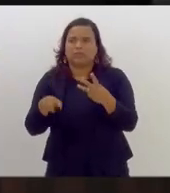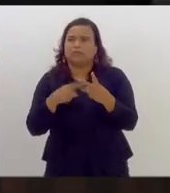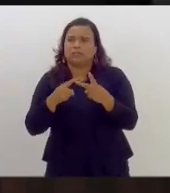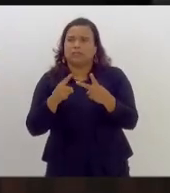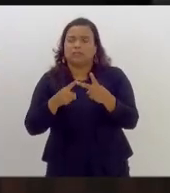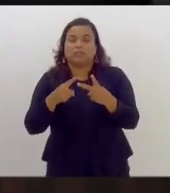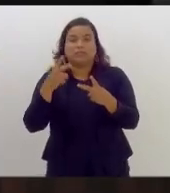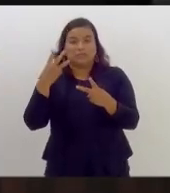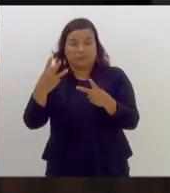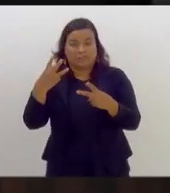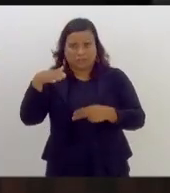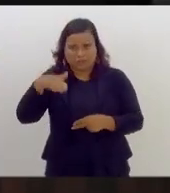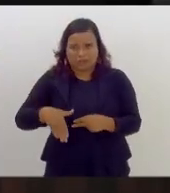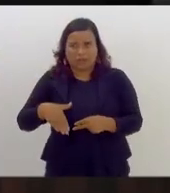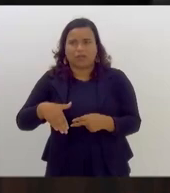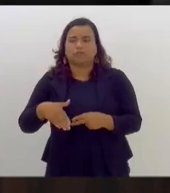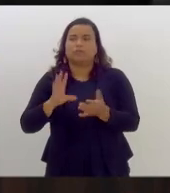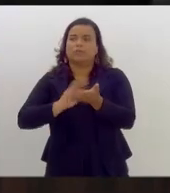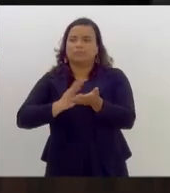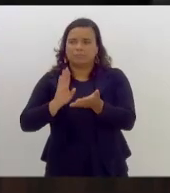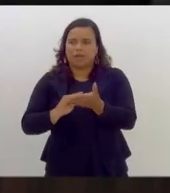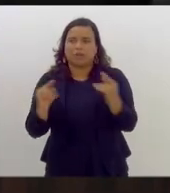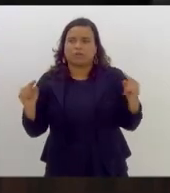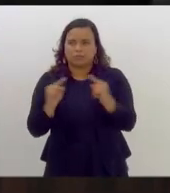pauta com os vetos. Ok?